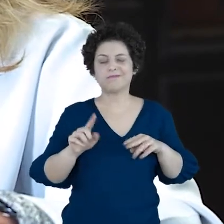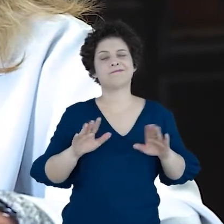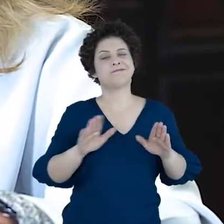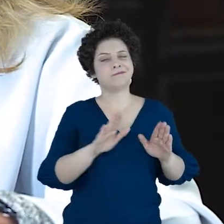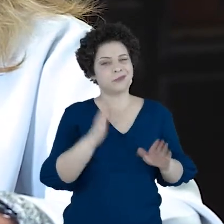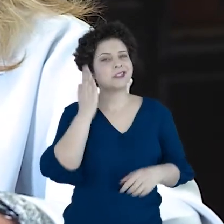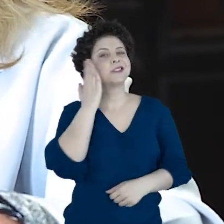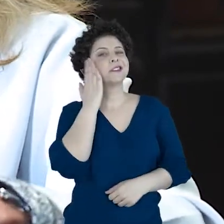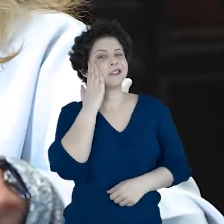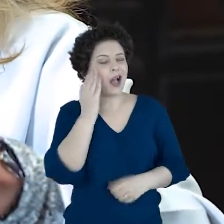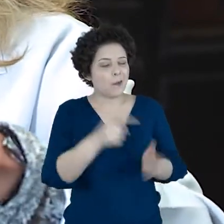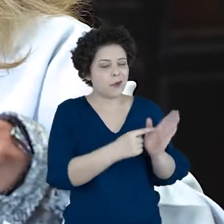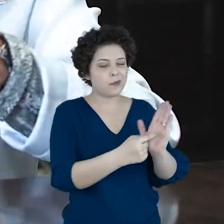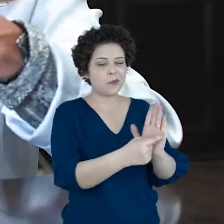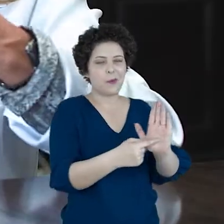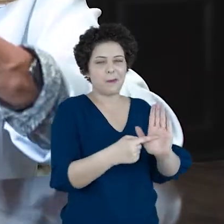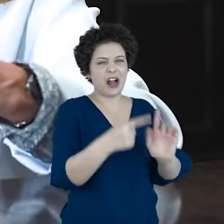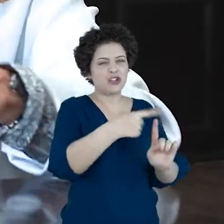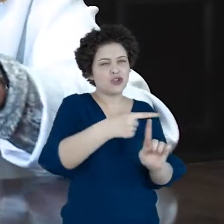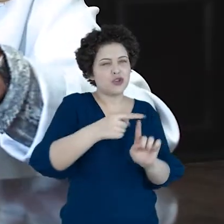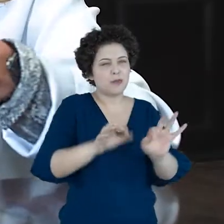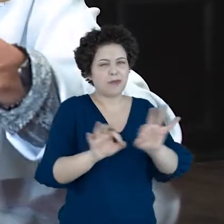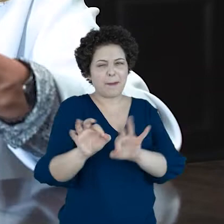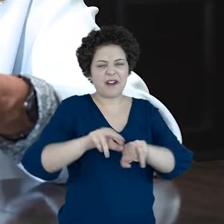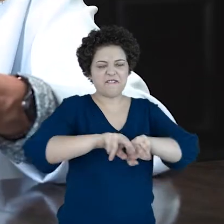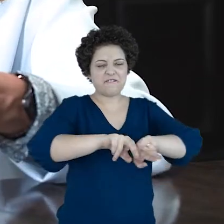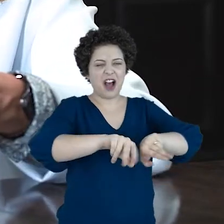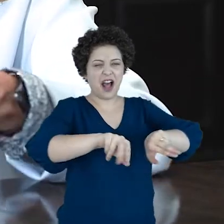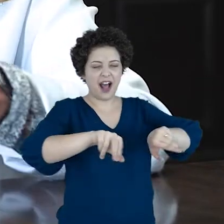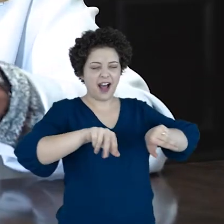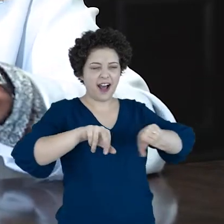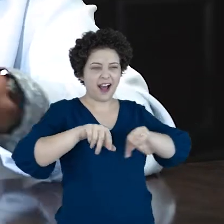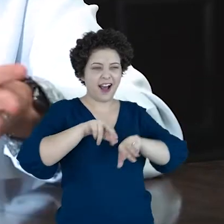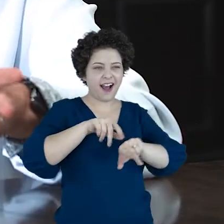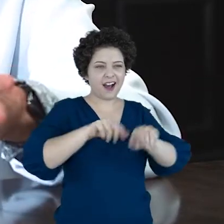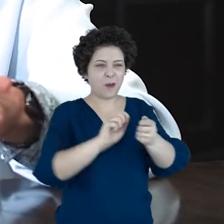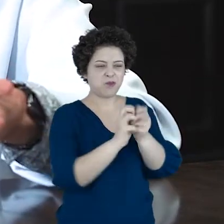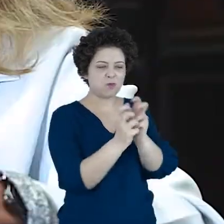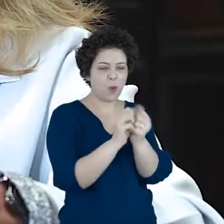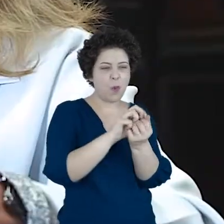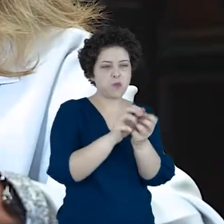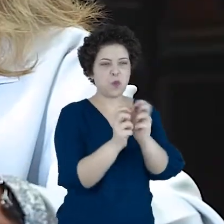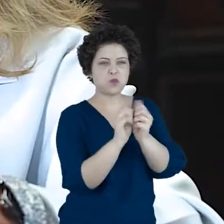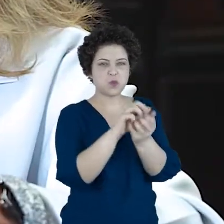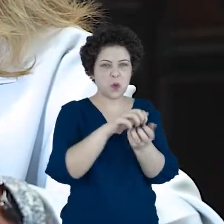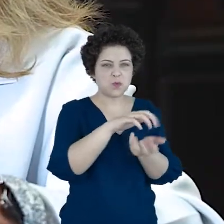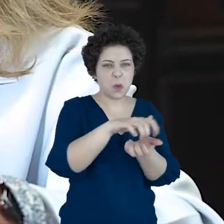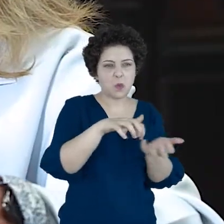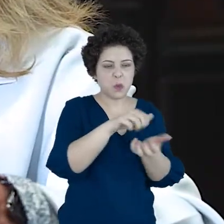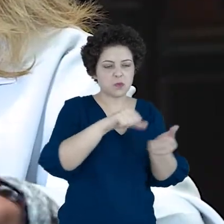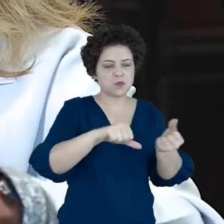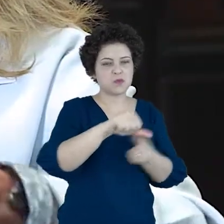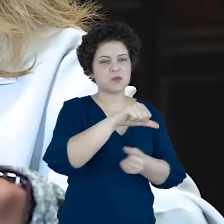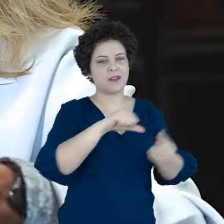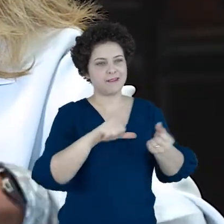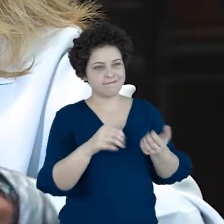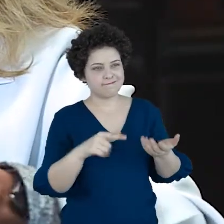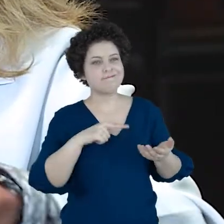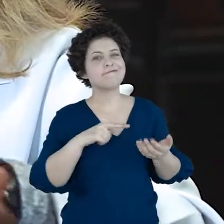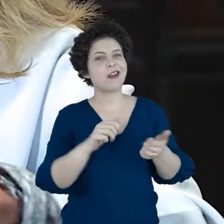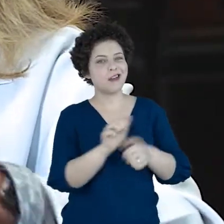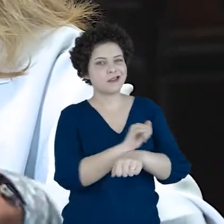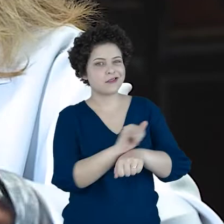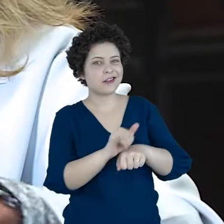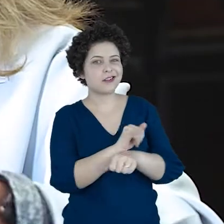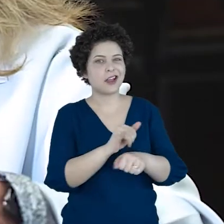as bactérias, elas têm uma organização entre elas que é invejável. Então existe todo um mecanismo de troca,